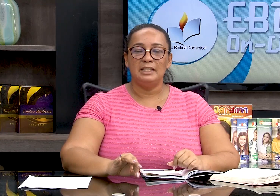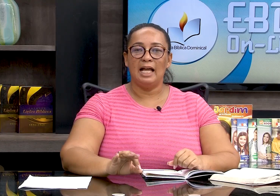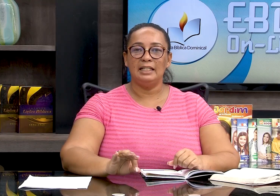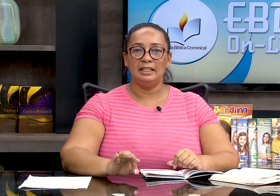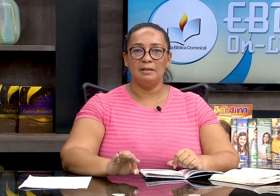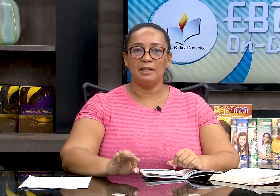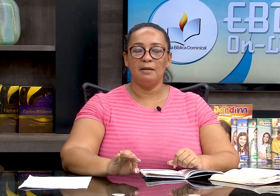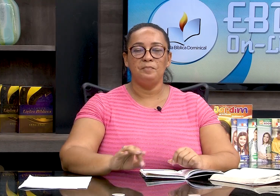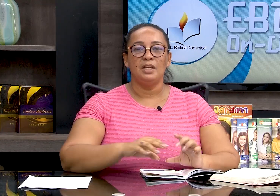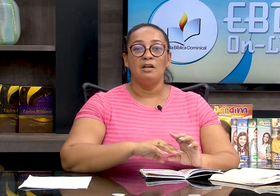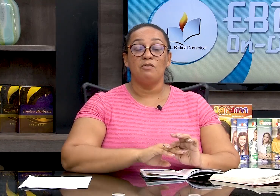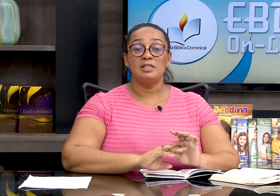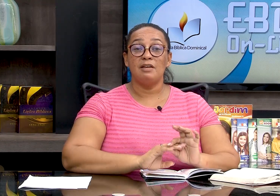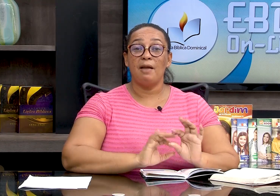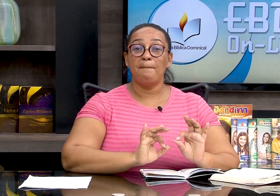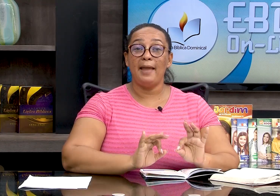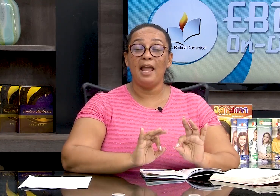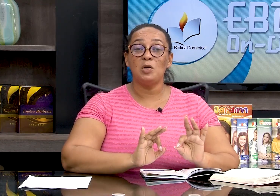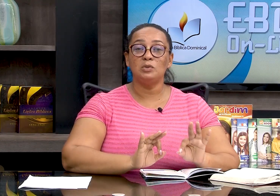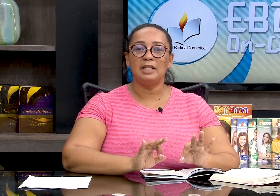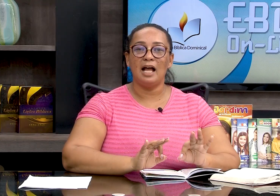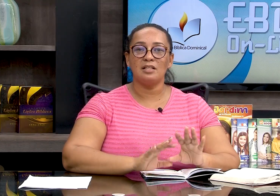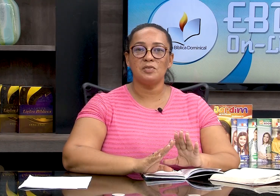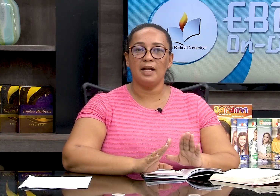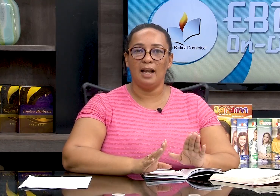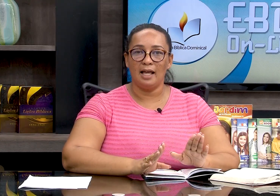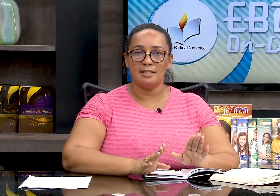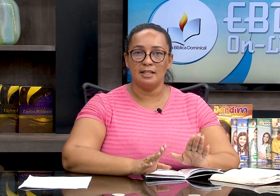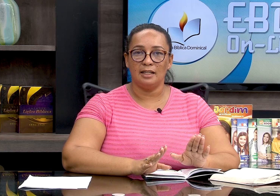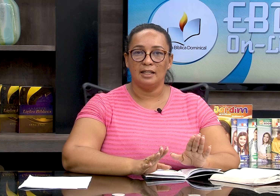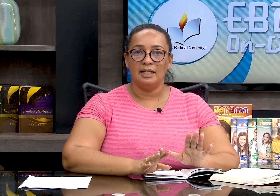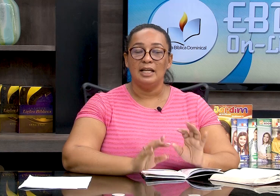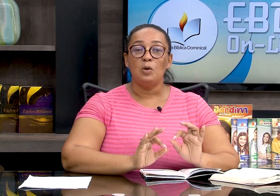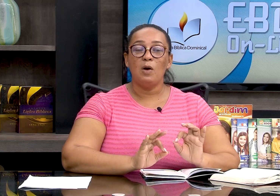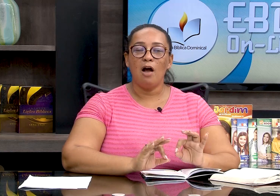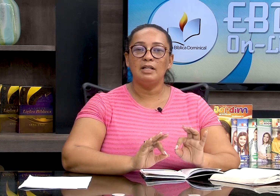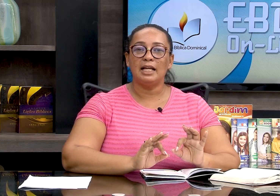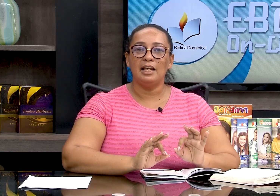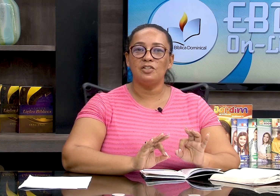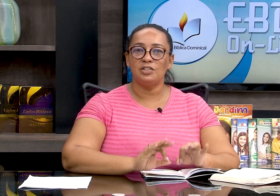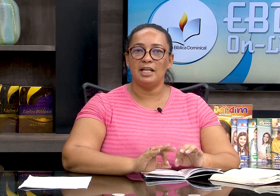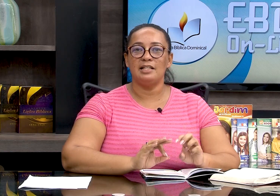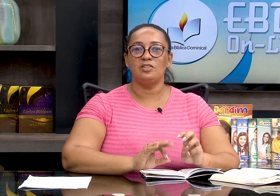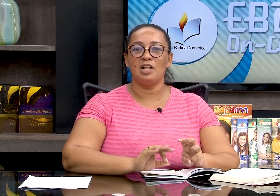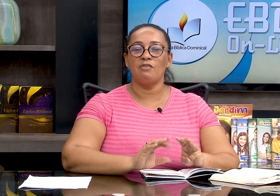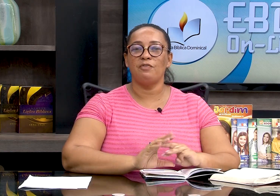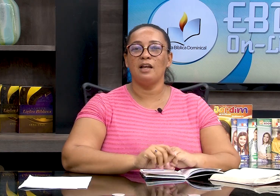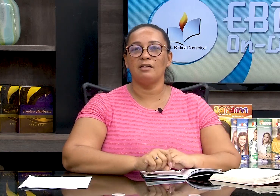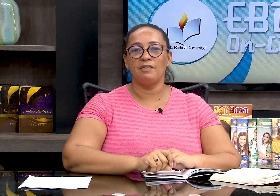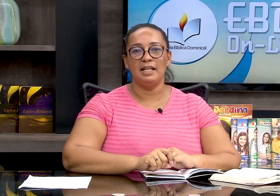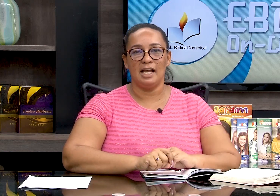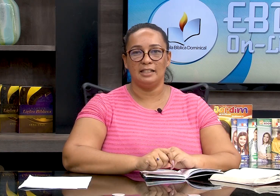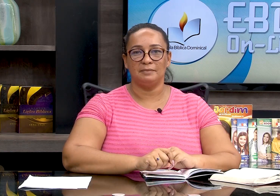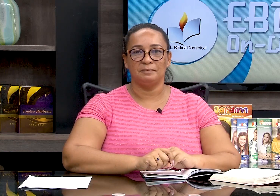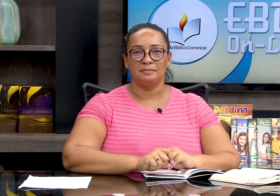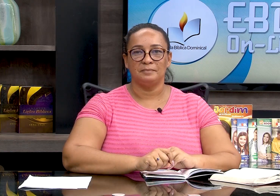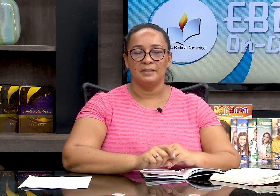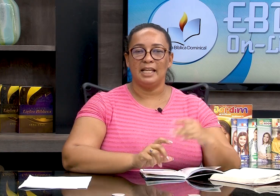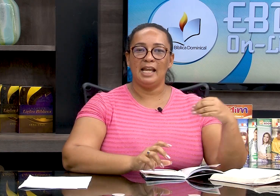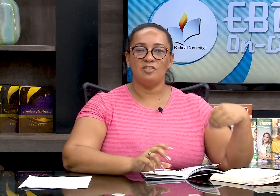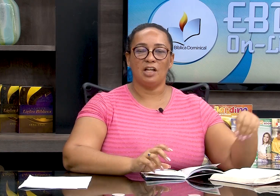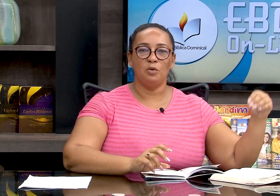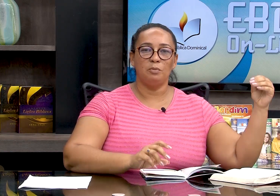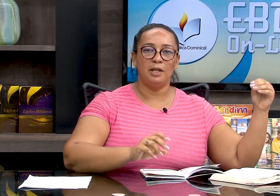da dinâmica você vai perguntar sua classe Qual daqueles três estavam falando a verdade